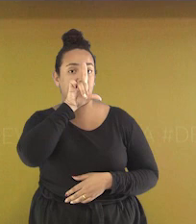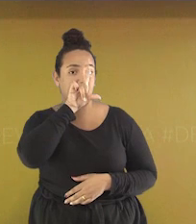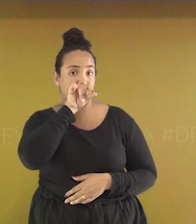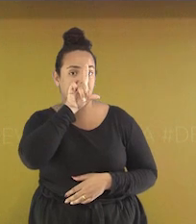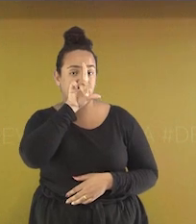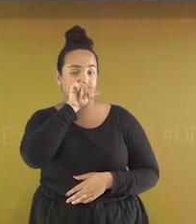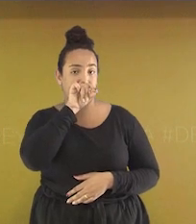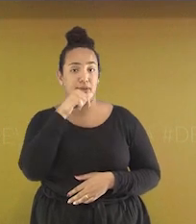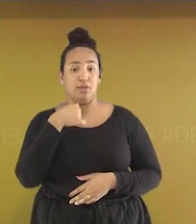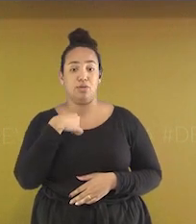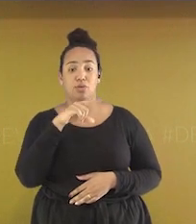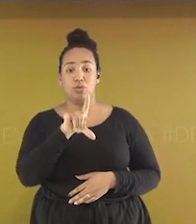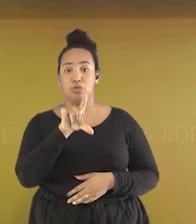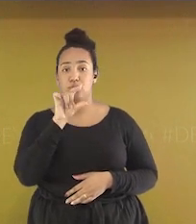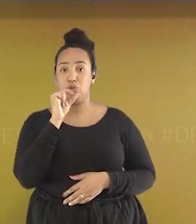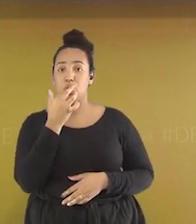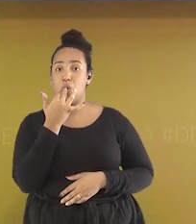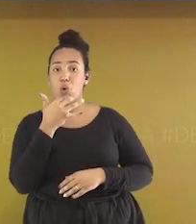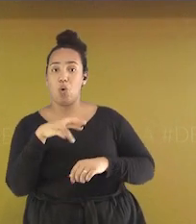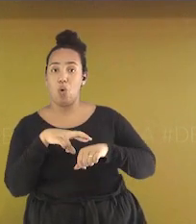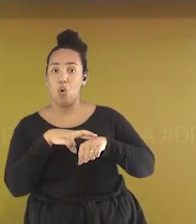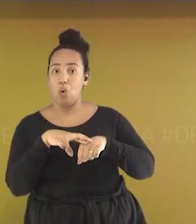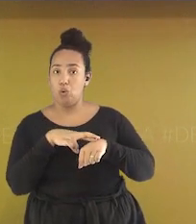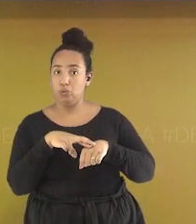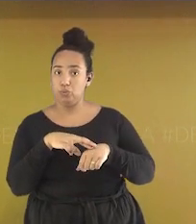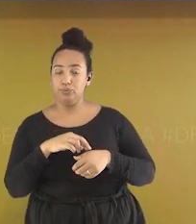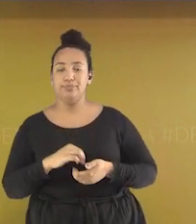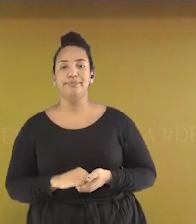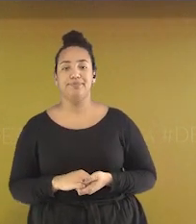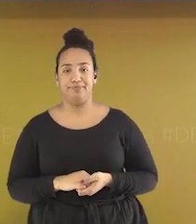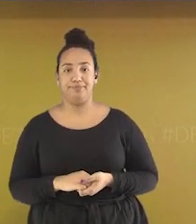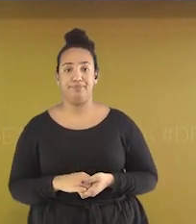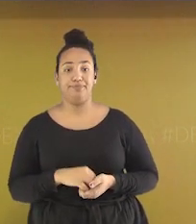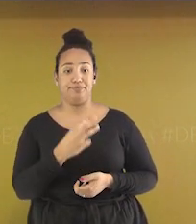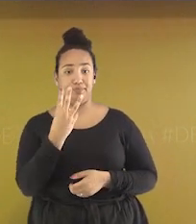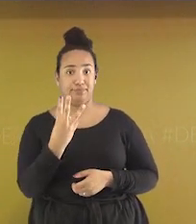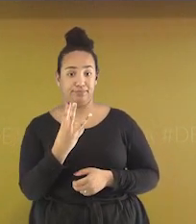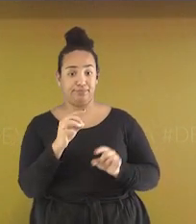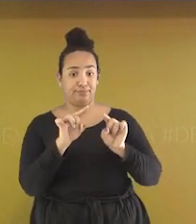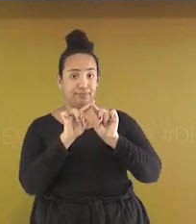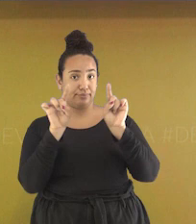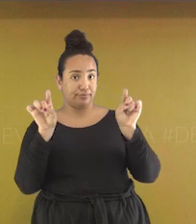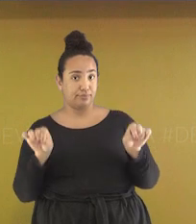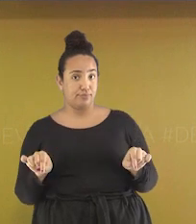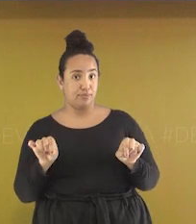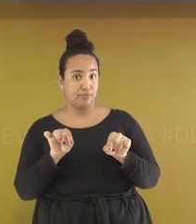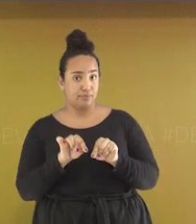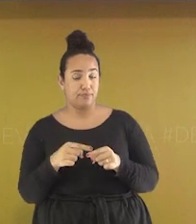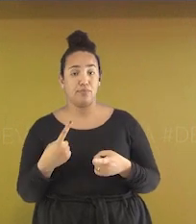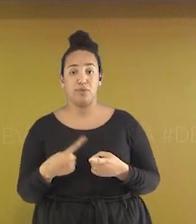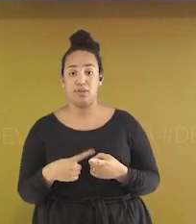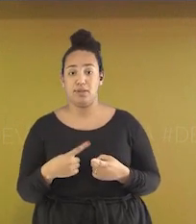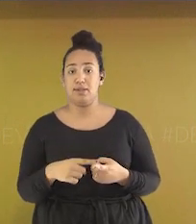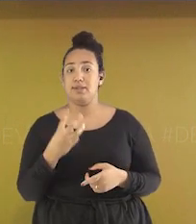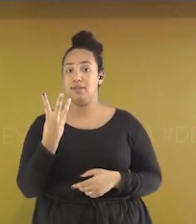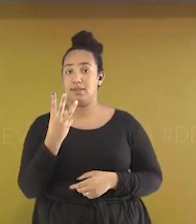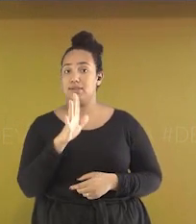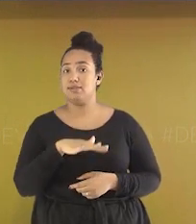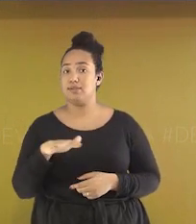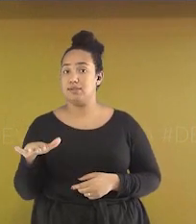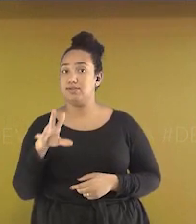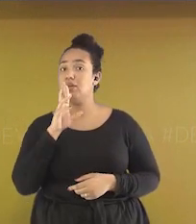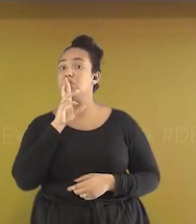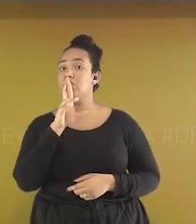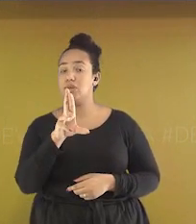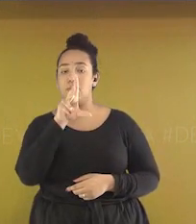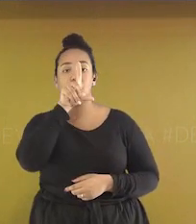os pássaros, eu escolhi a cor roxa. E nós vamos adicionar 3 quadradinhos, já que 3